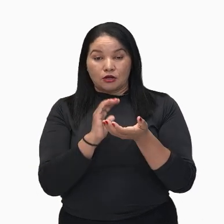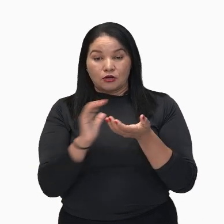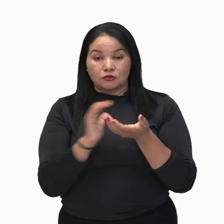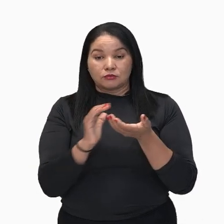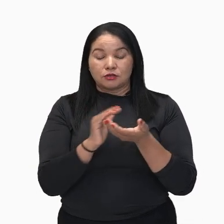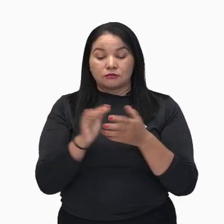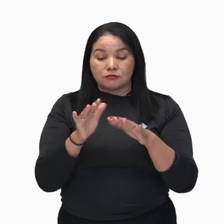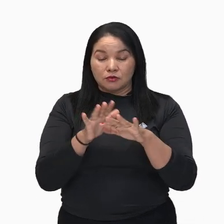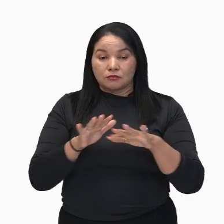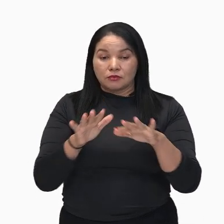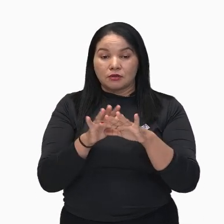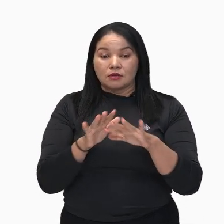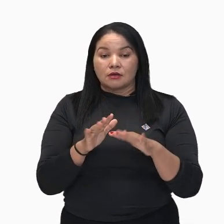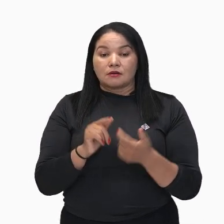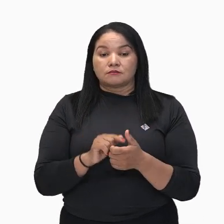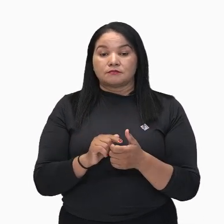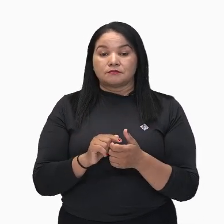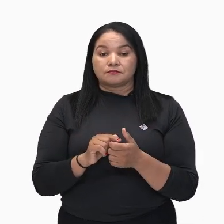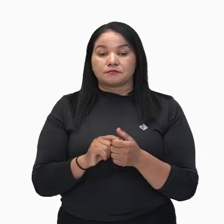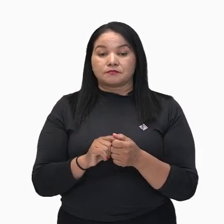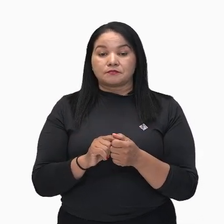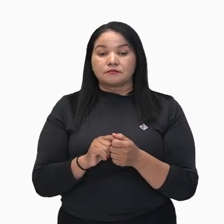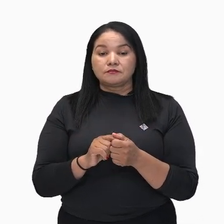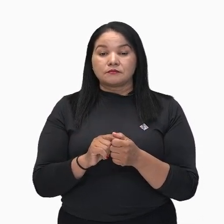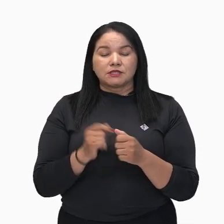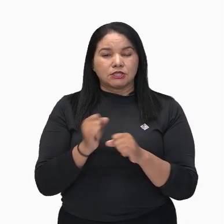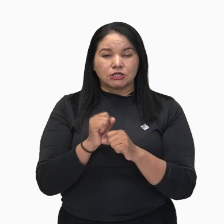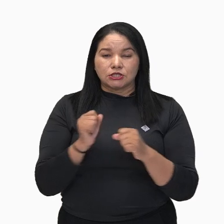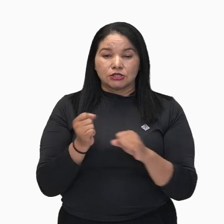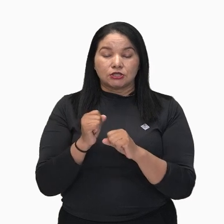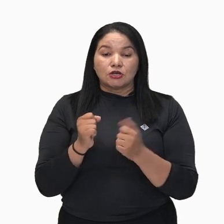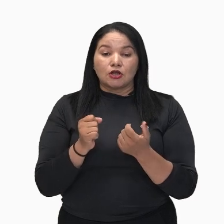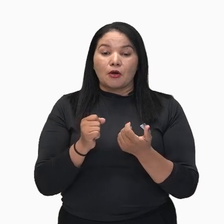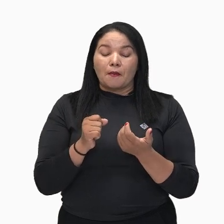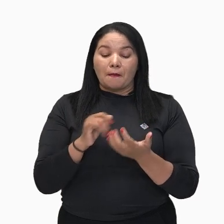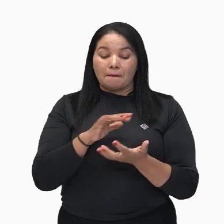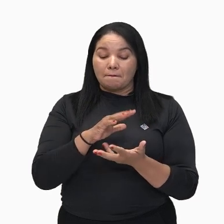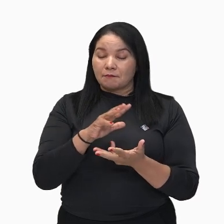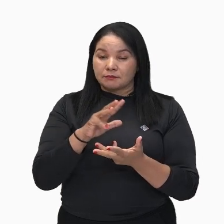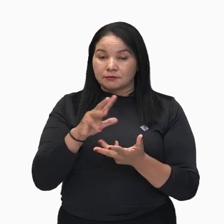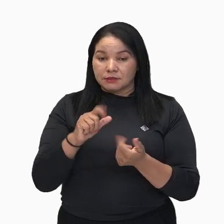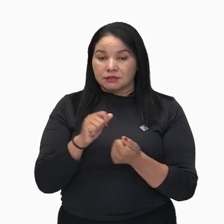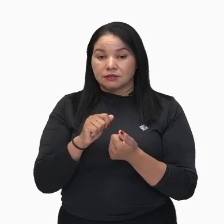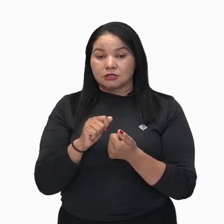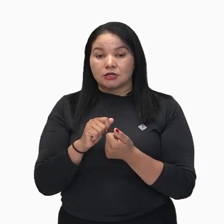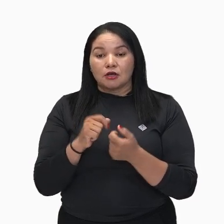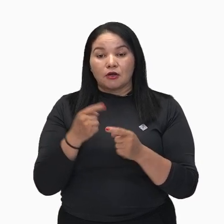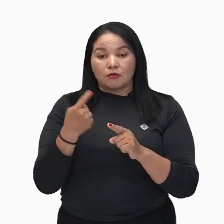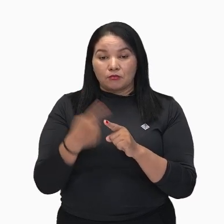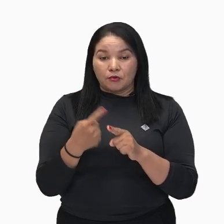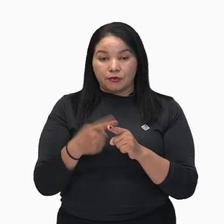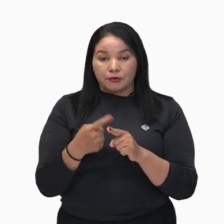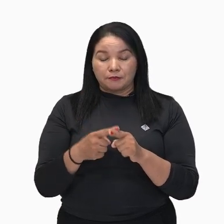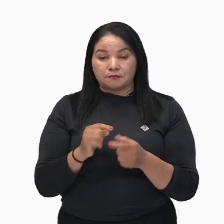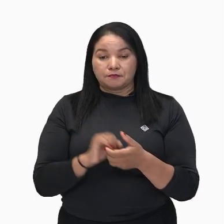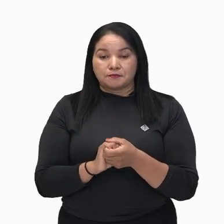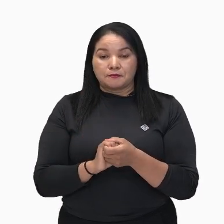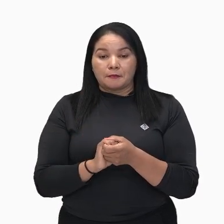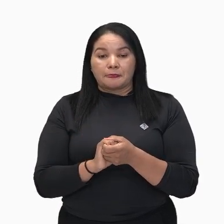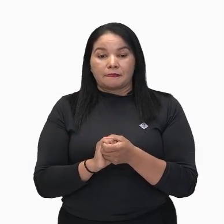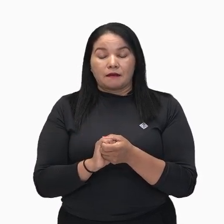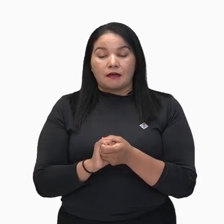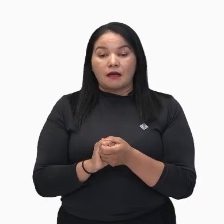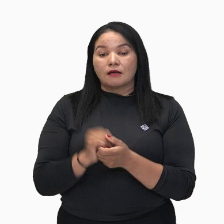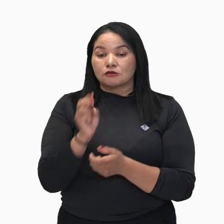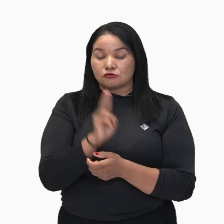aí o maior estresse hídrico do planeta. Okay? Com o aumento do